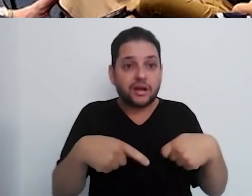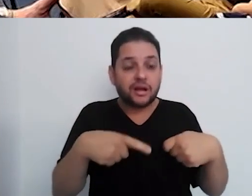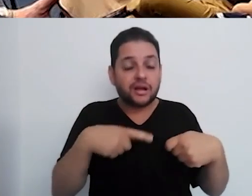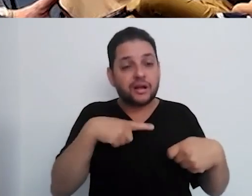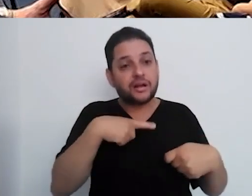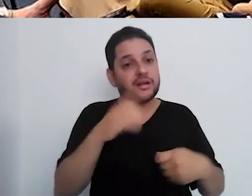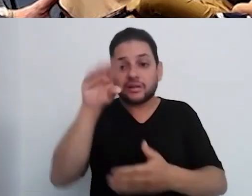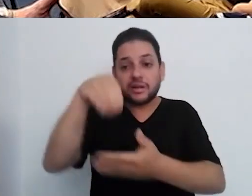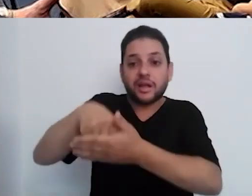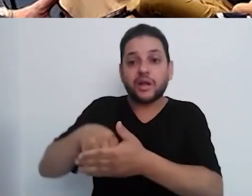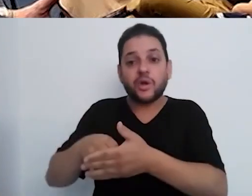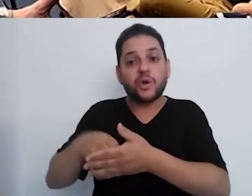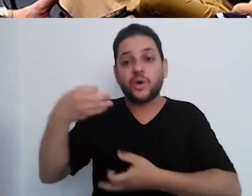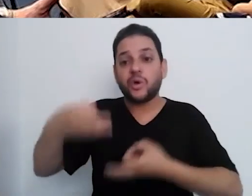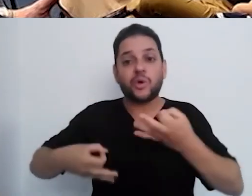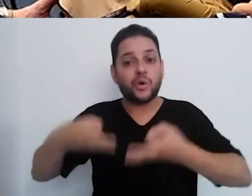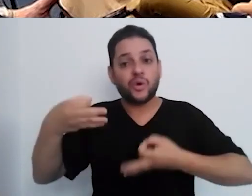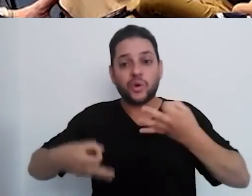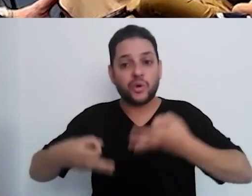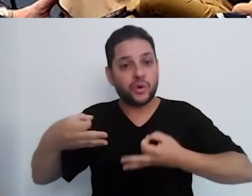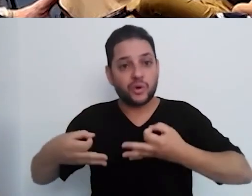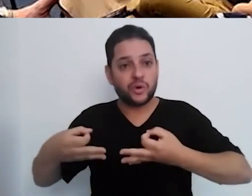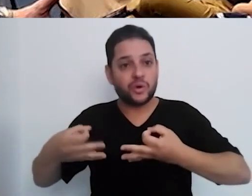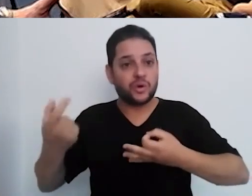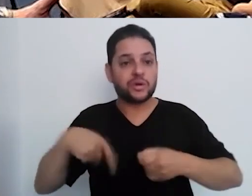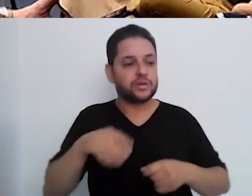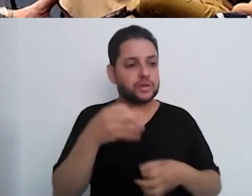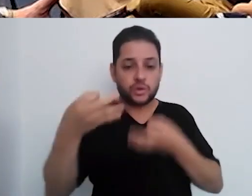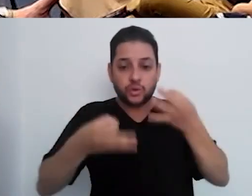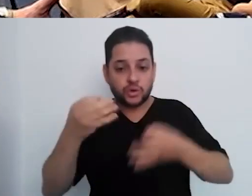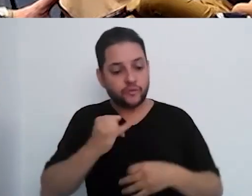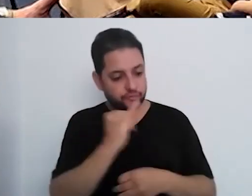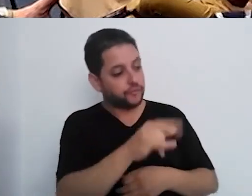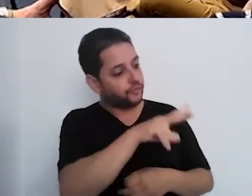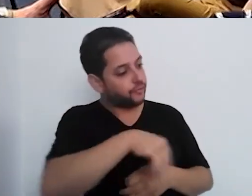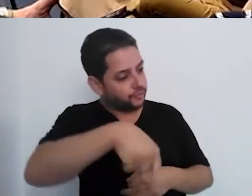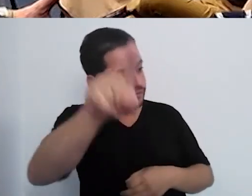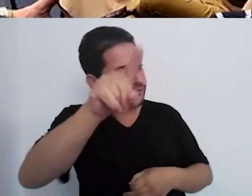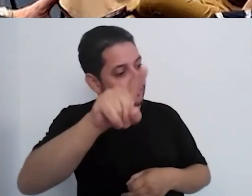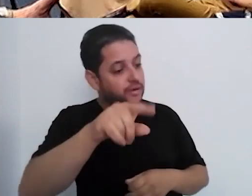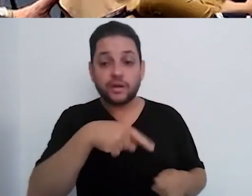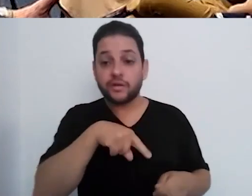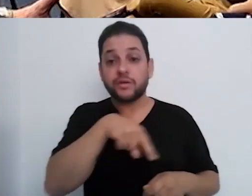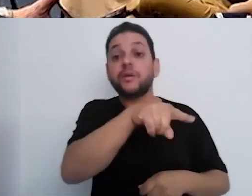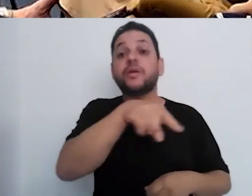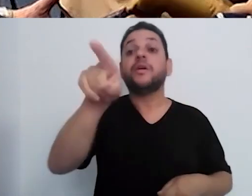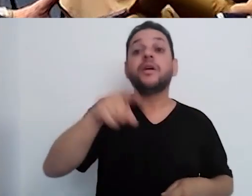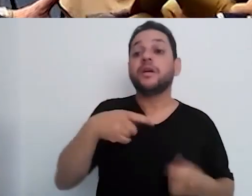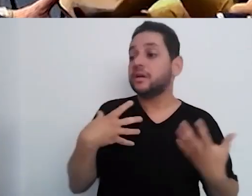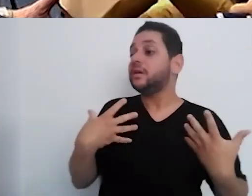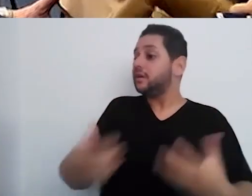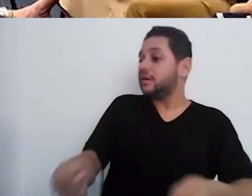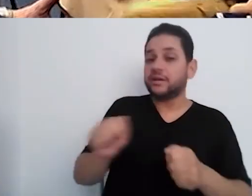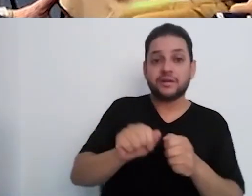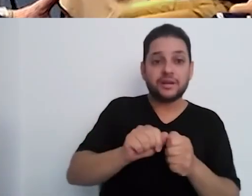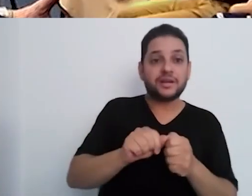entendeu? Não tem, quando um juiz te diz para fazer alguma coisa, você vai fazer, porque eu cheguei a entrevistar